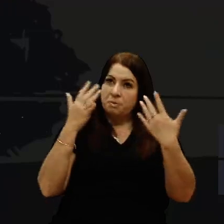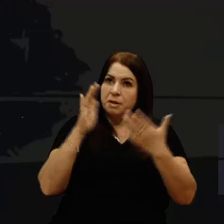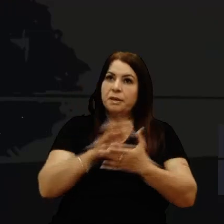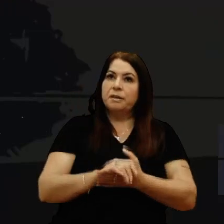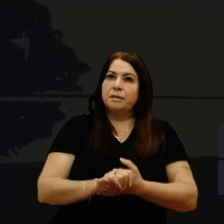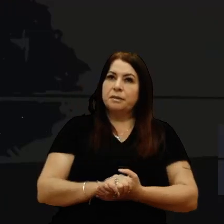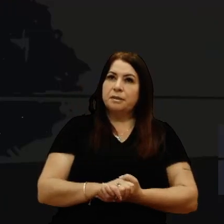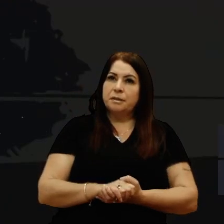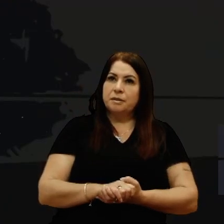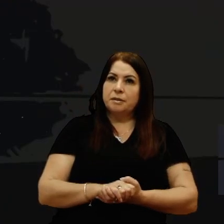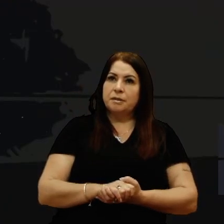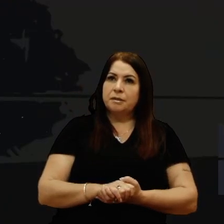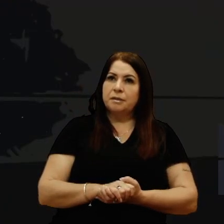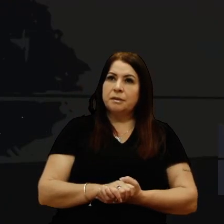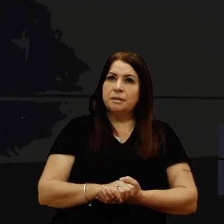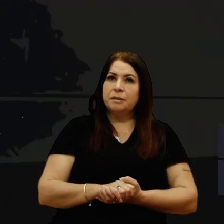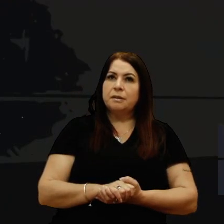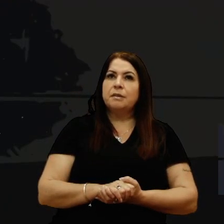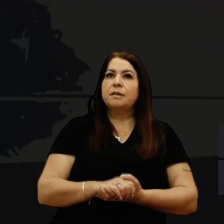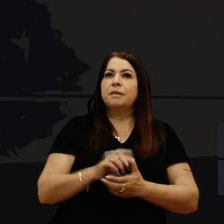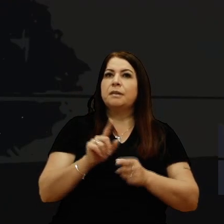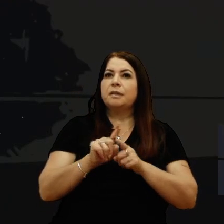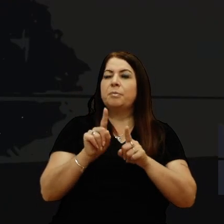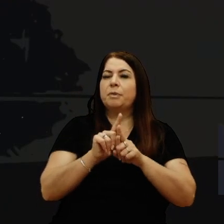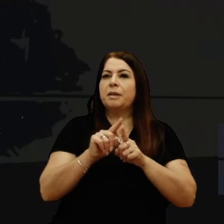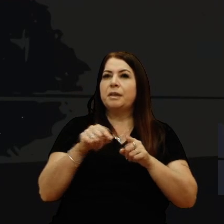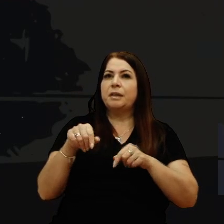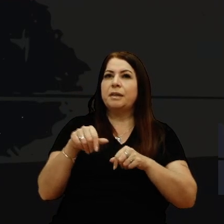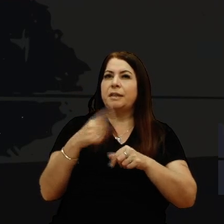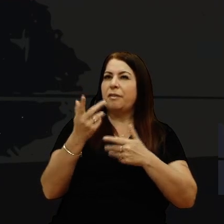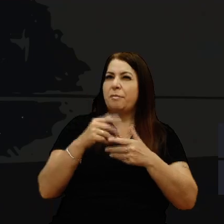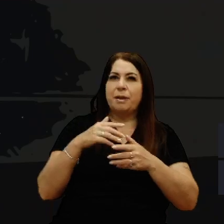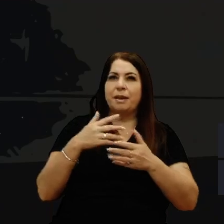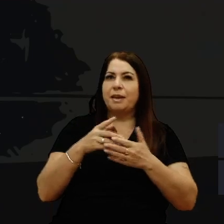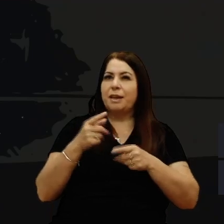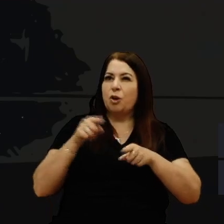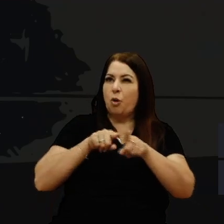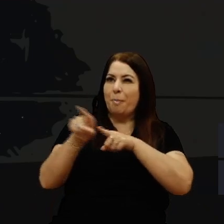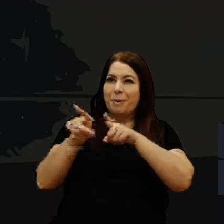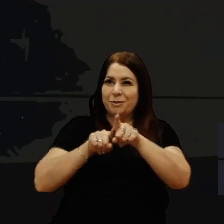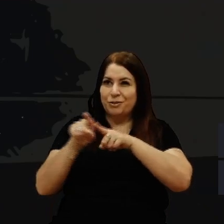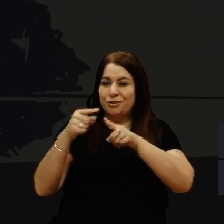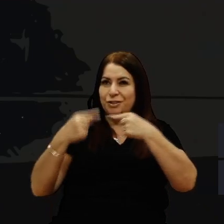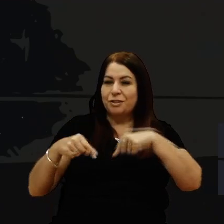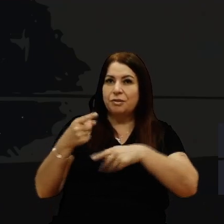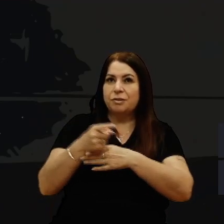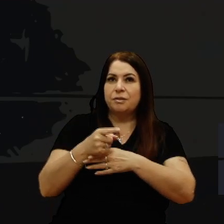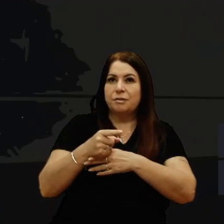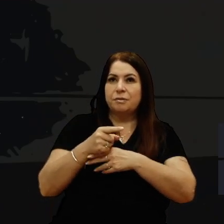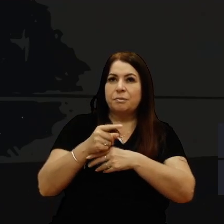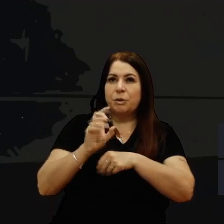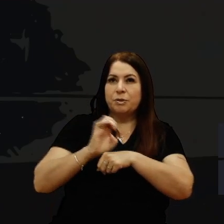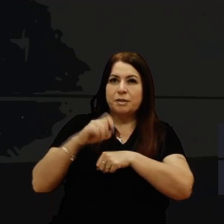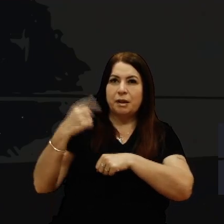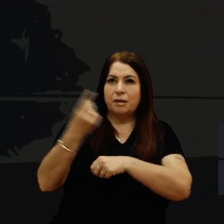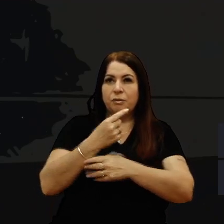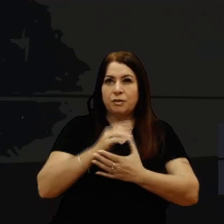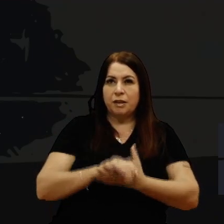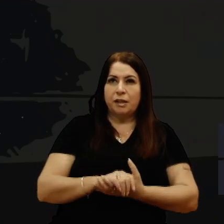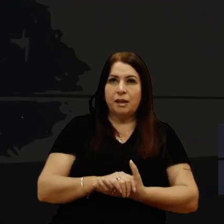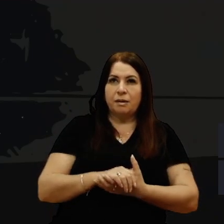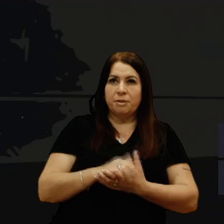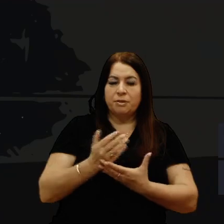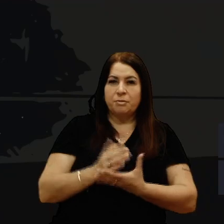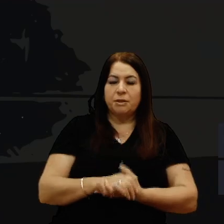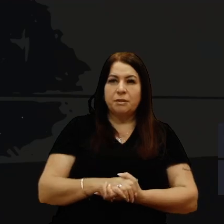que estava bem louco dentro da roupa esse final de semana, competindo aí pelo estado afora.